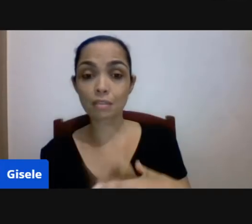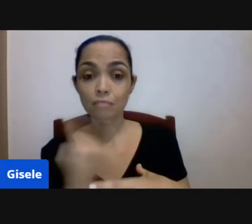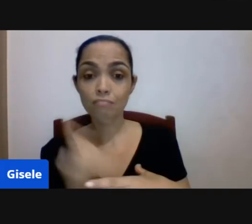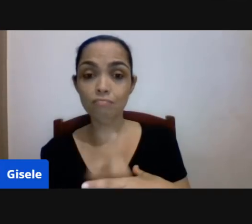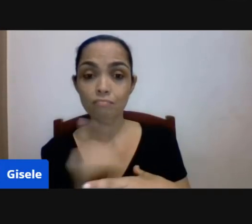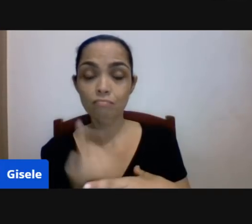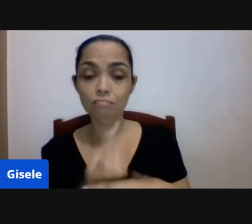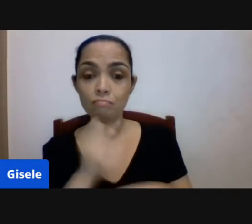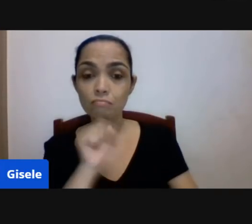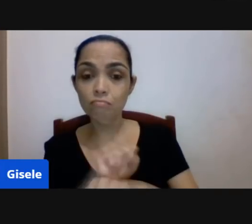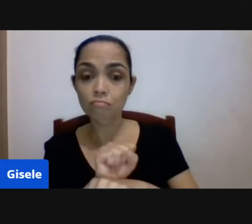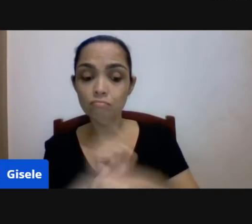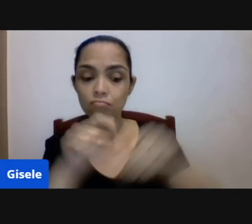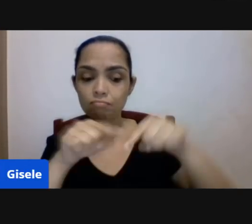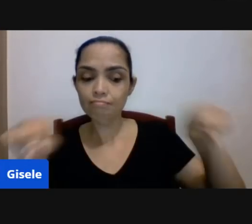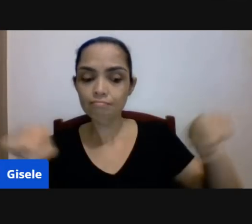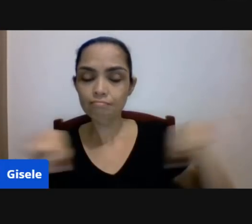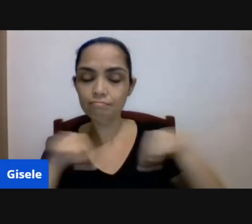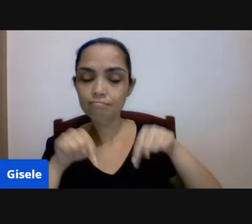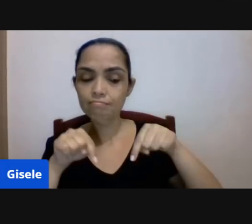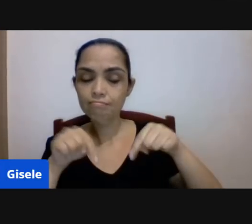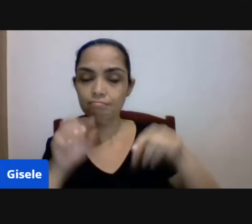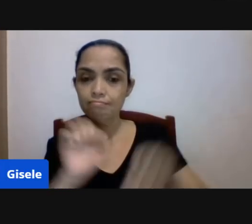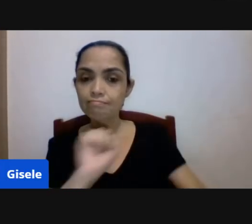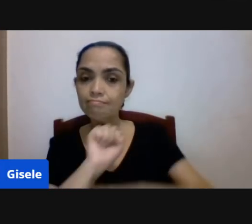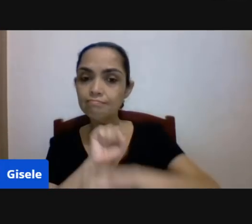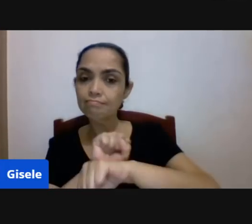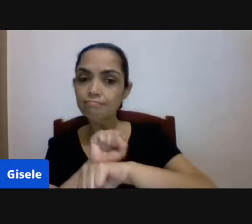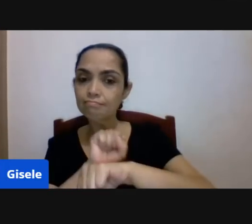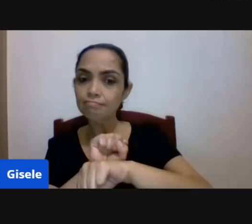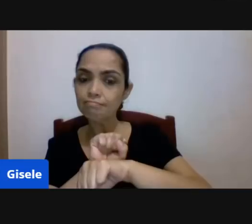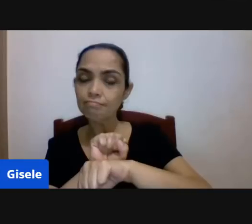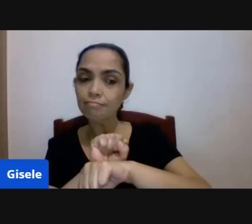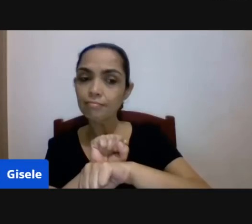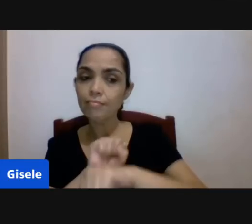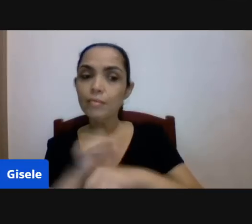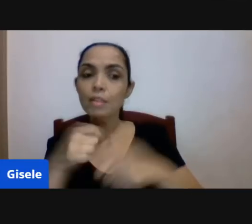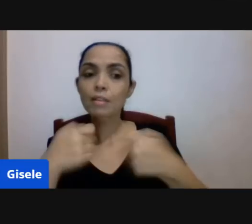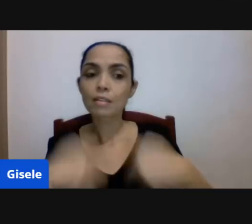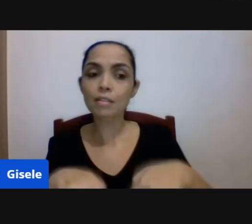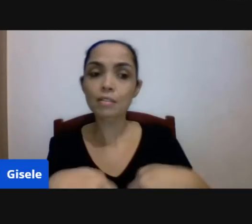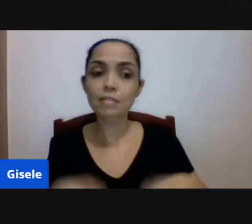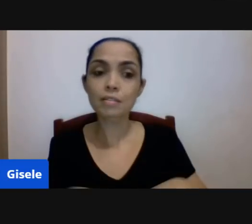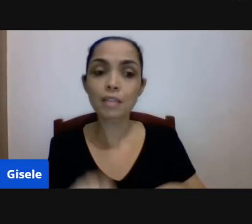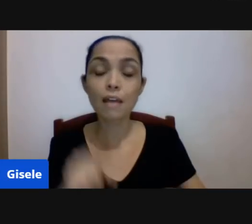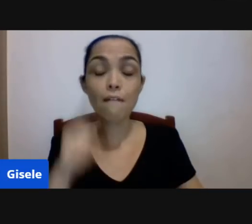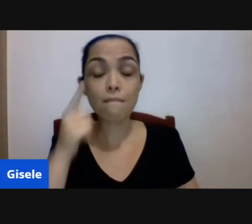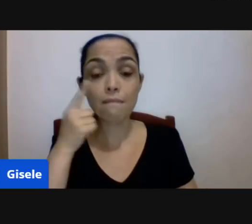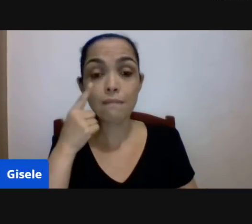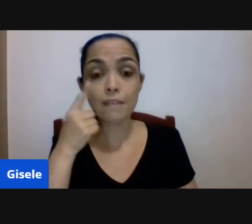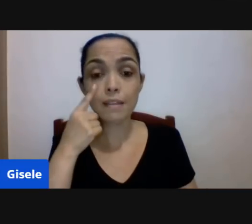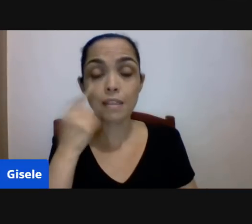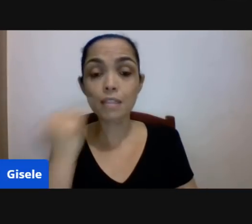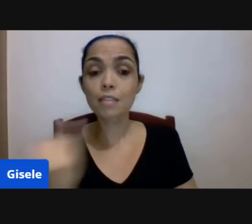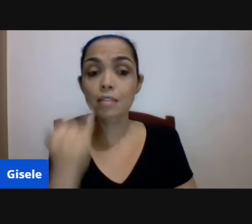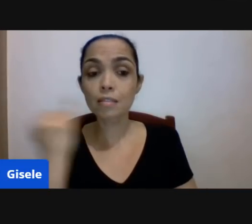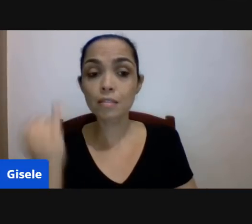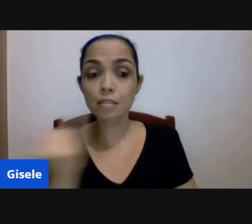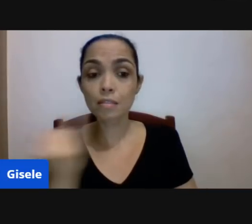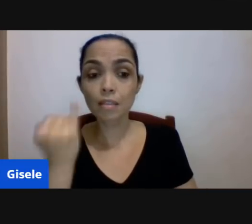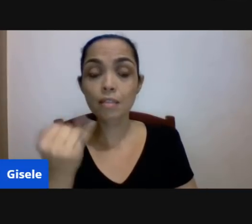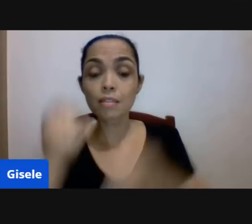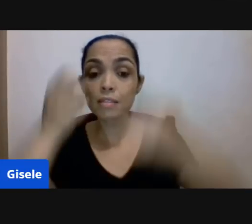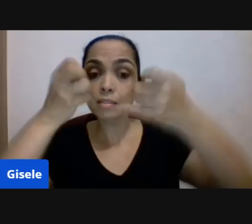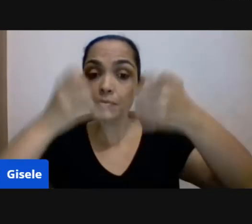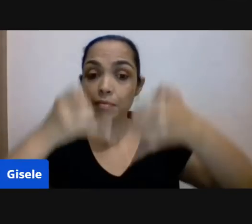seja no início, na aferição de temperatura, seja no meio da aula, porque é importante falar para os alunos que se eles sentirem alguma